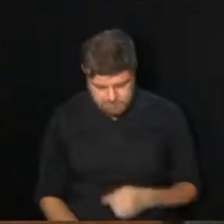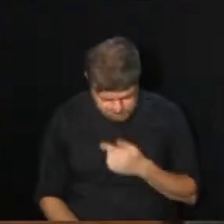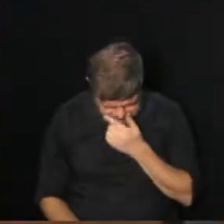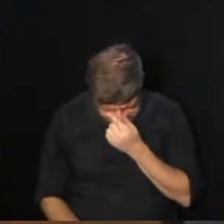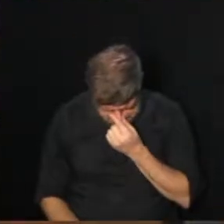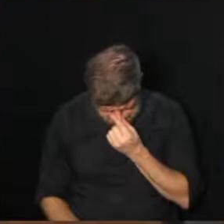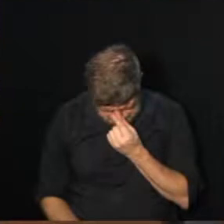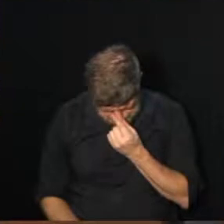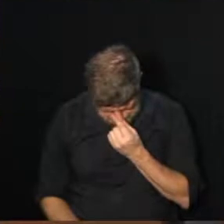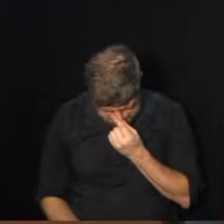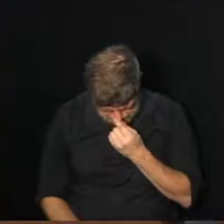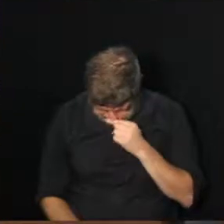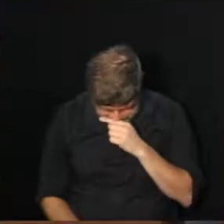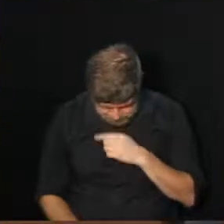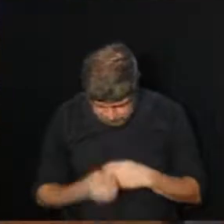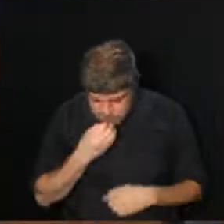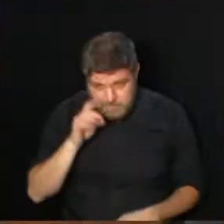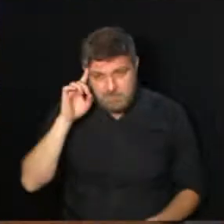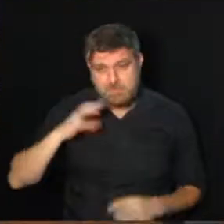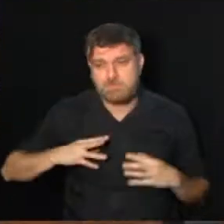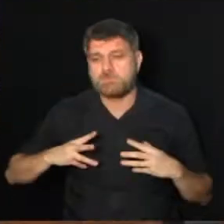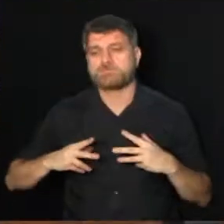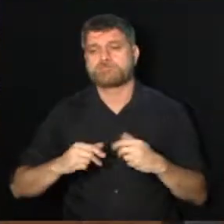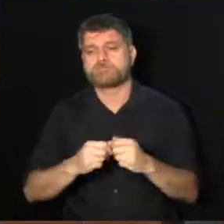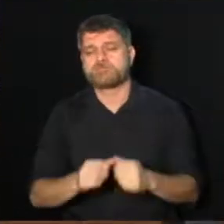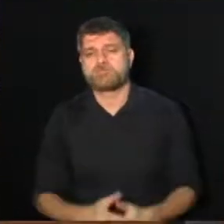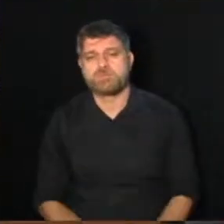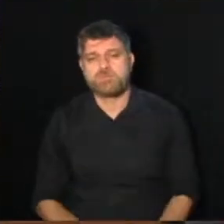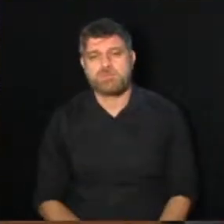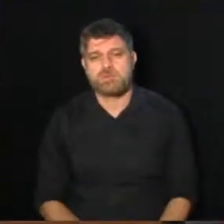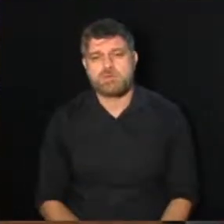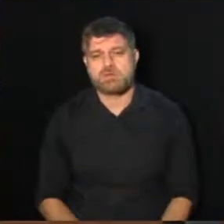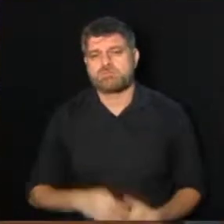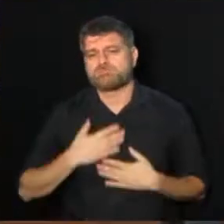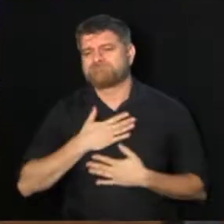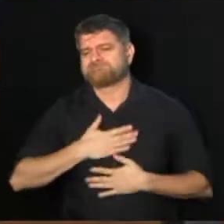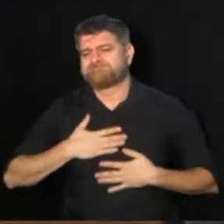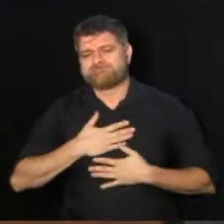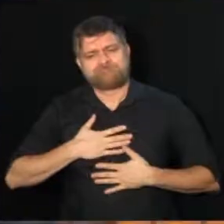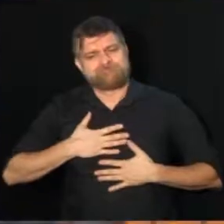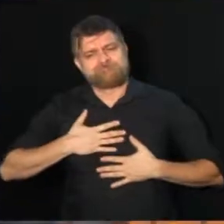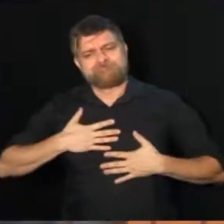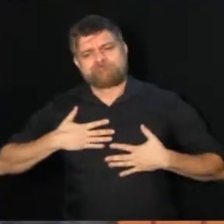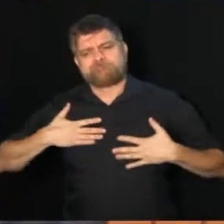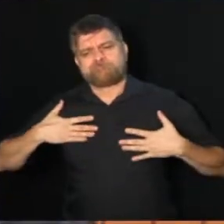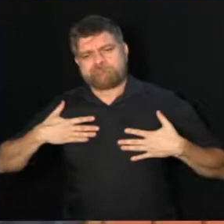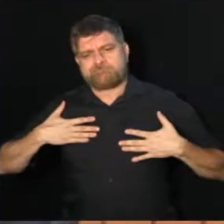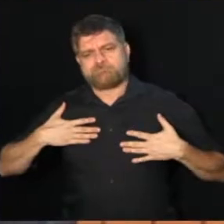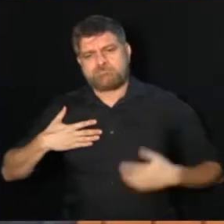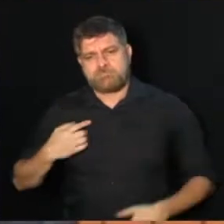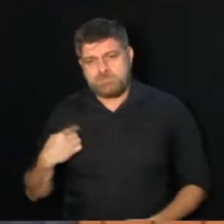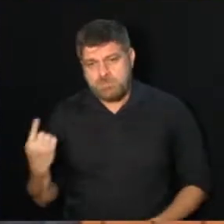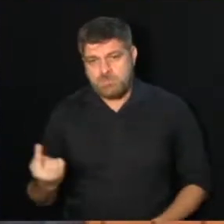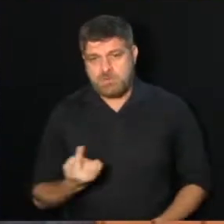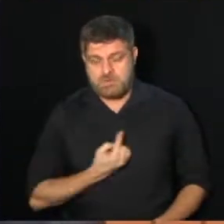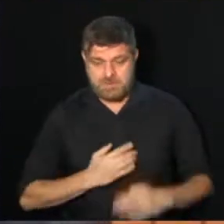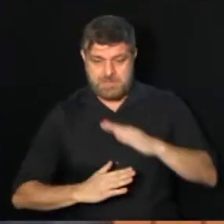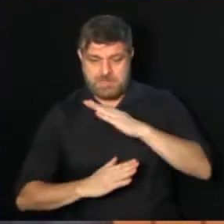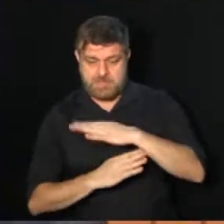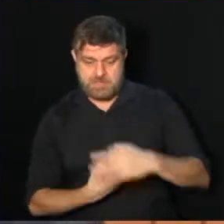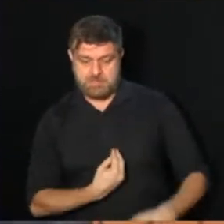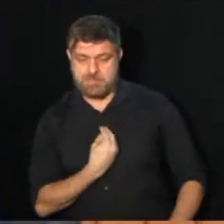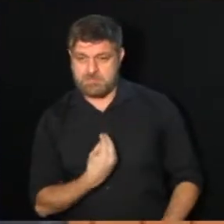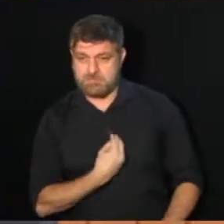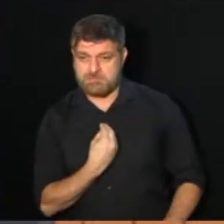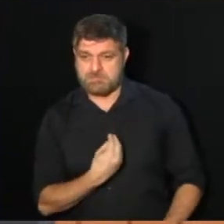Preciso ligar. Muito bom dia a todas, a todos. É uma alegria muito grande, não é? Estarmos aqui hoje na Câmara